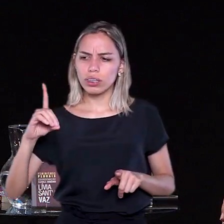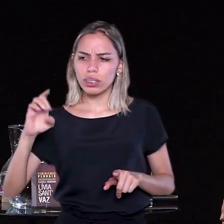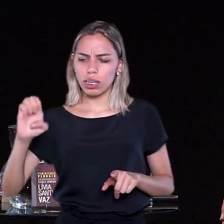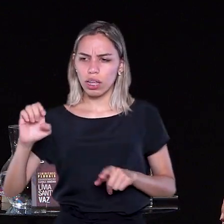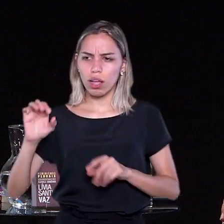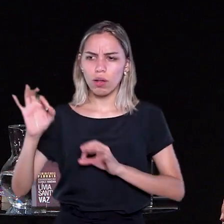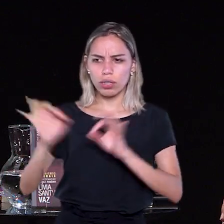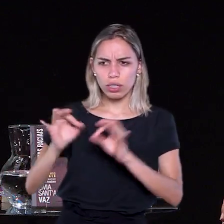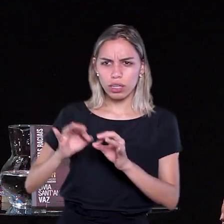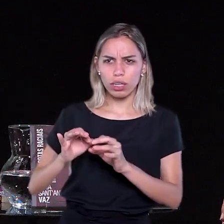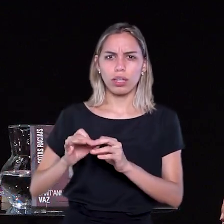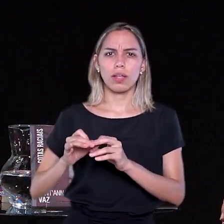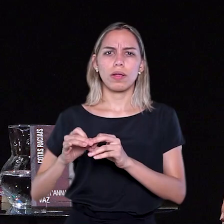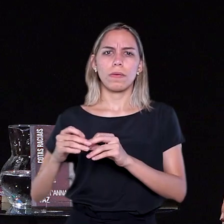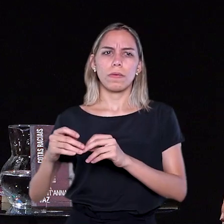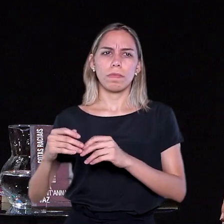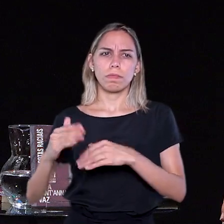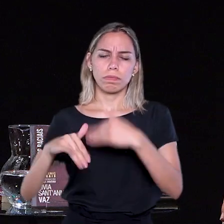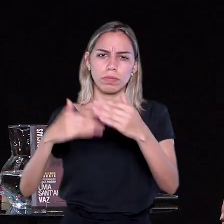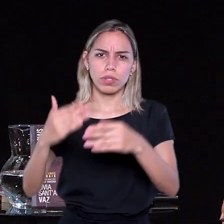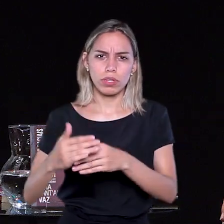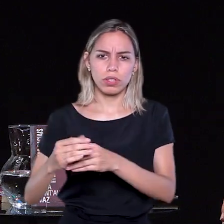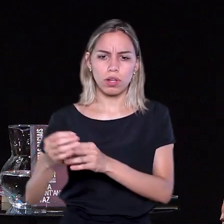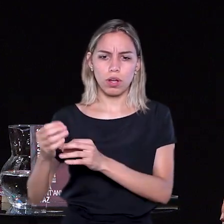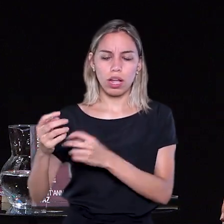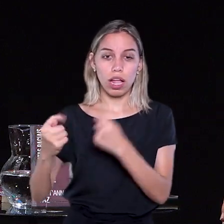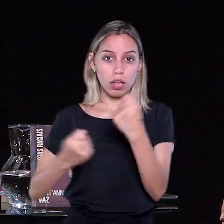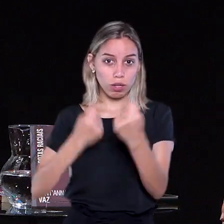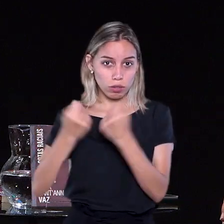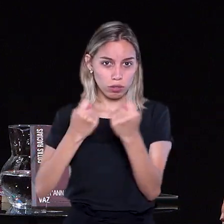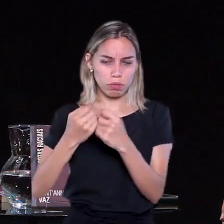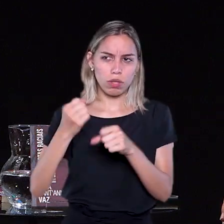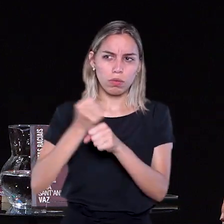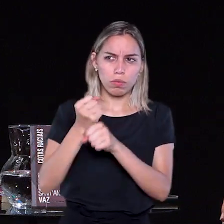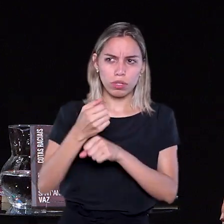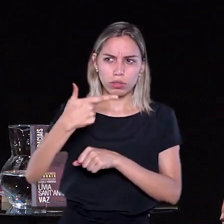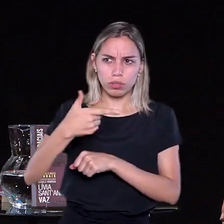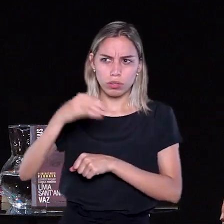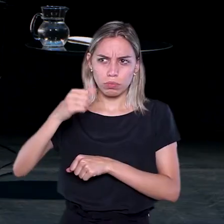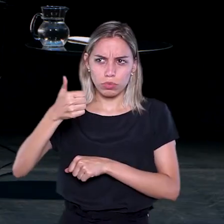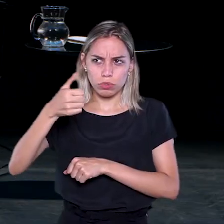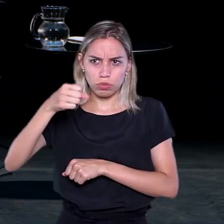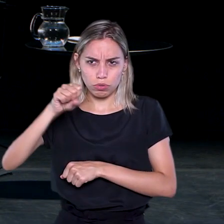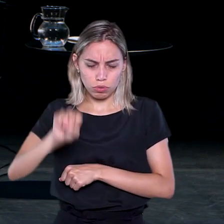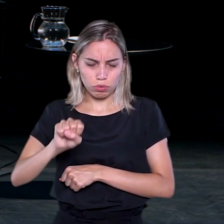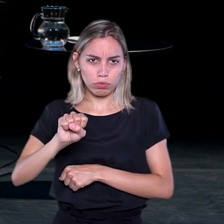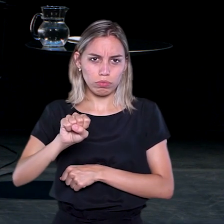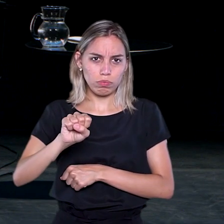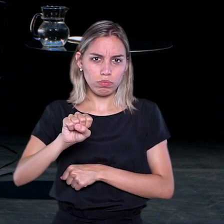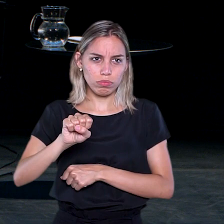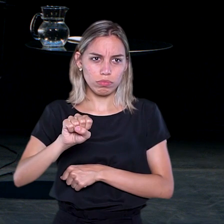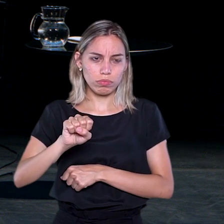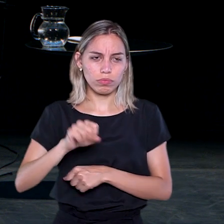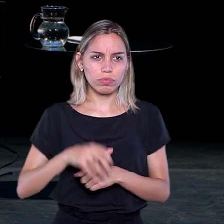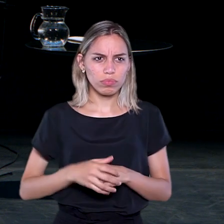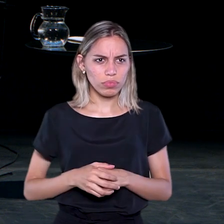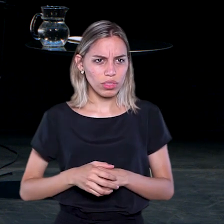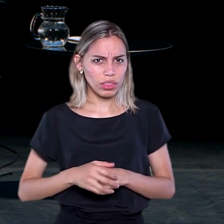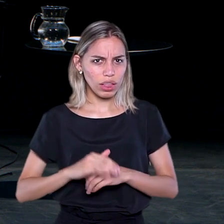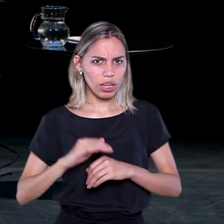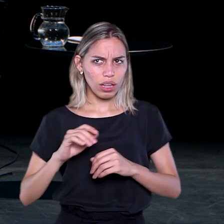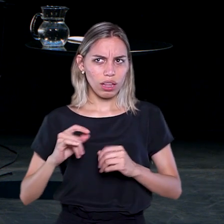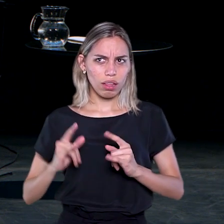a Organização para a Cooperação no Desenvolvimento Econômico, de 2018, cujo nome é Elevador Social Quebrado. O que